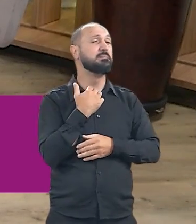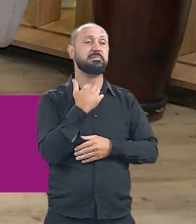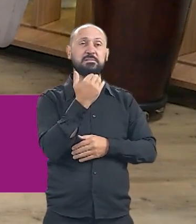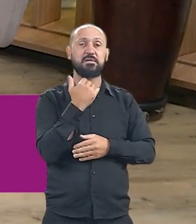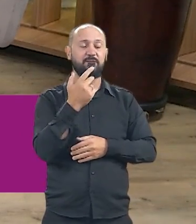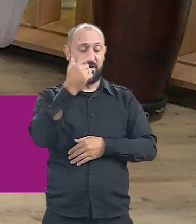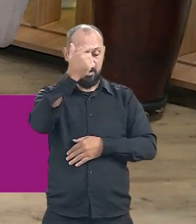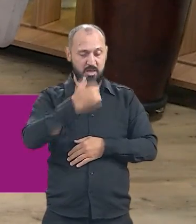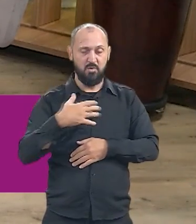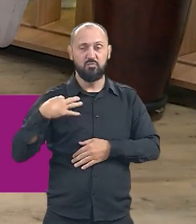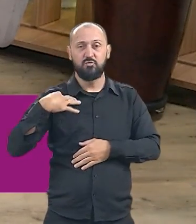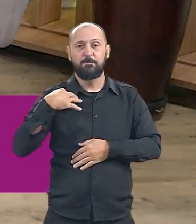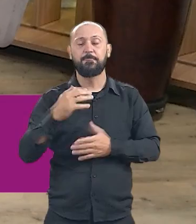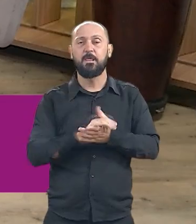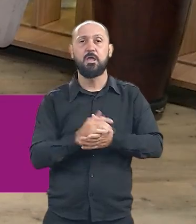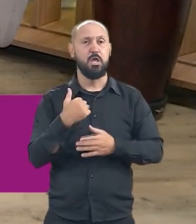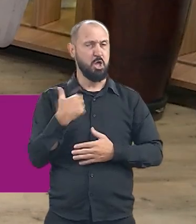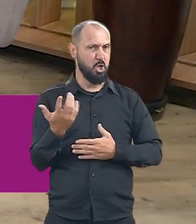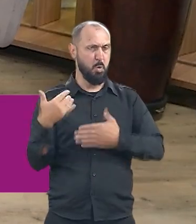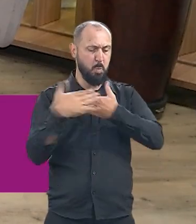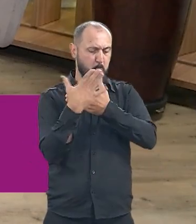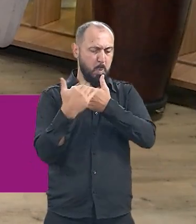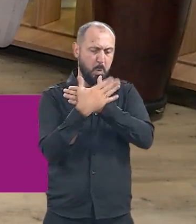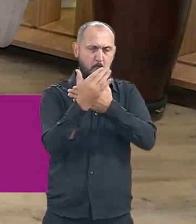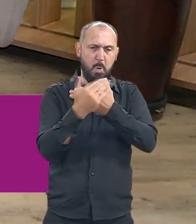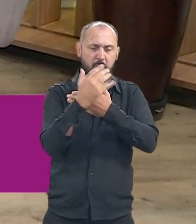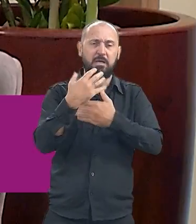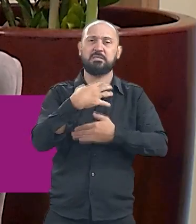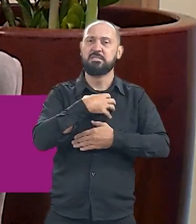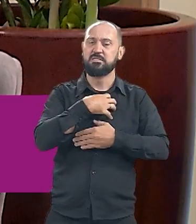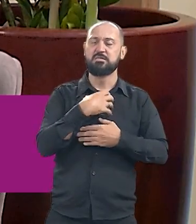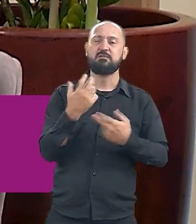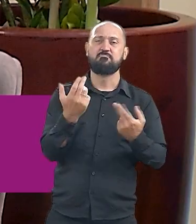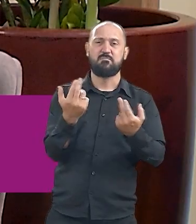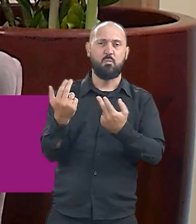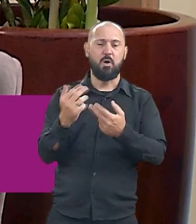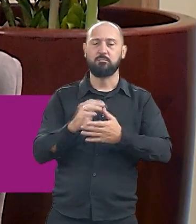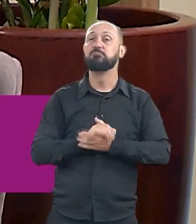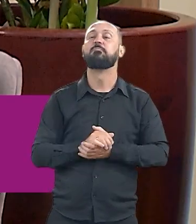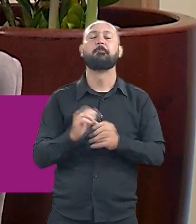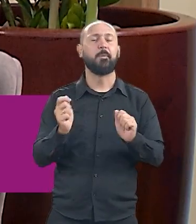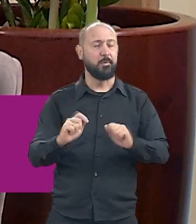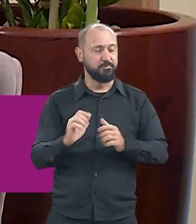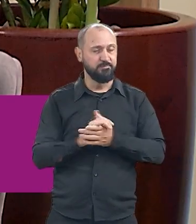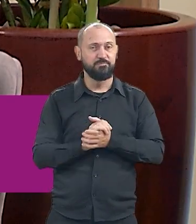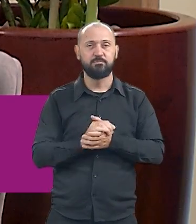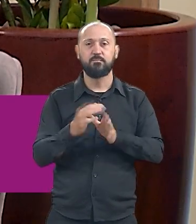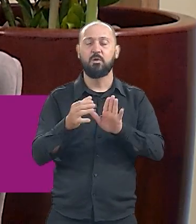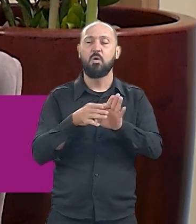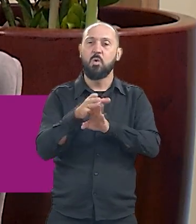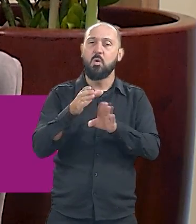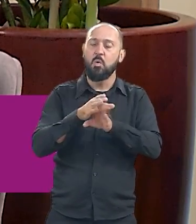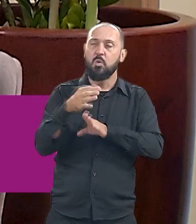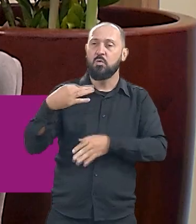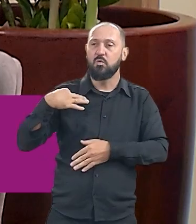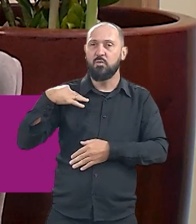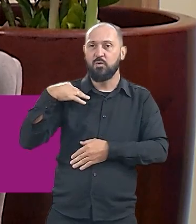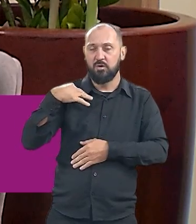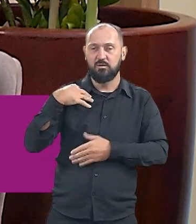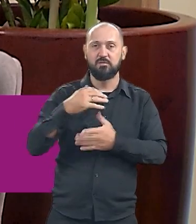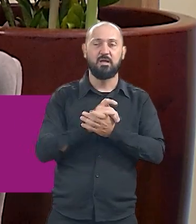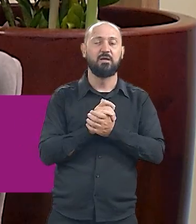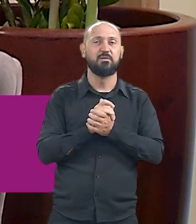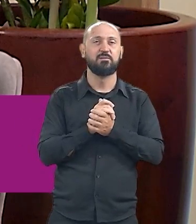está imune a passar por situações desse tipo. E é recomendado, por exemplo, que um voluntário CVV esteja num processo